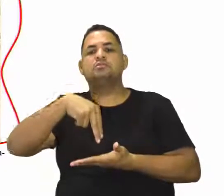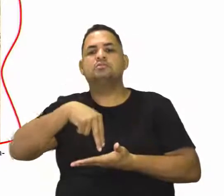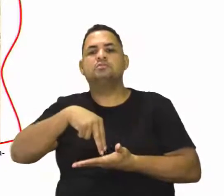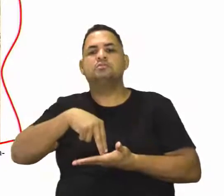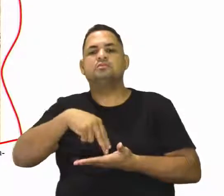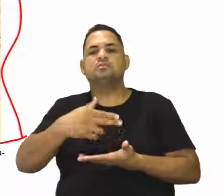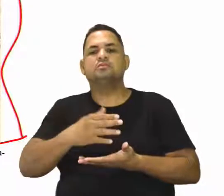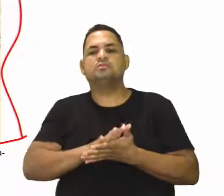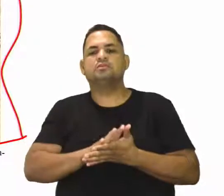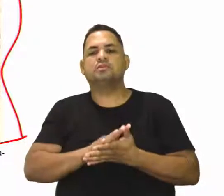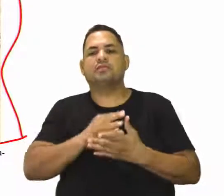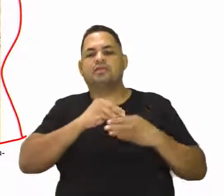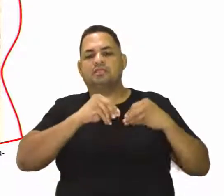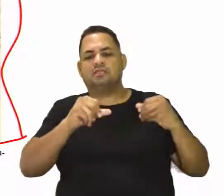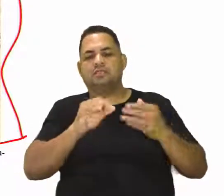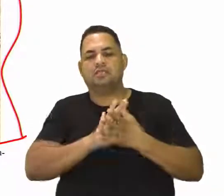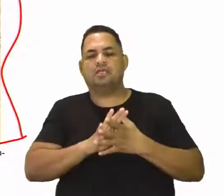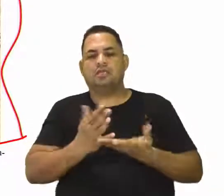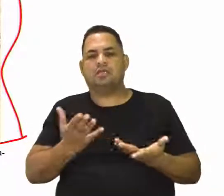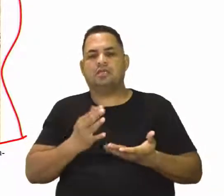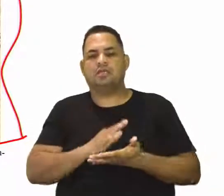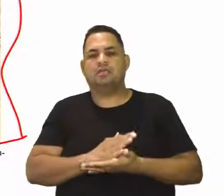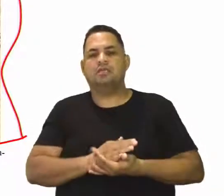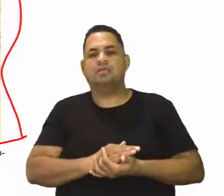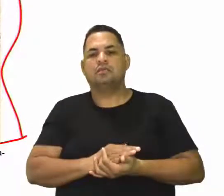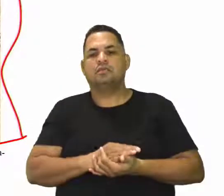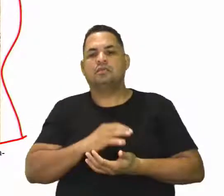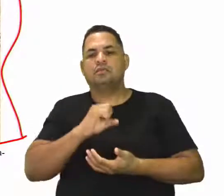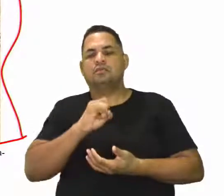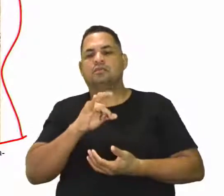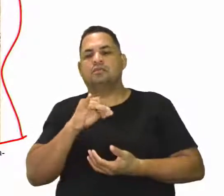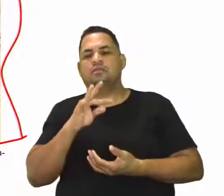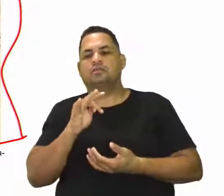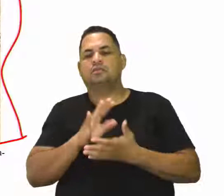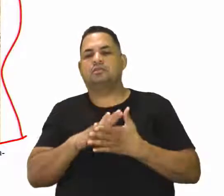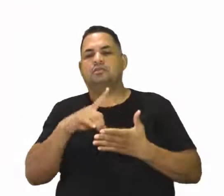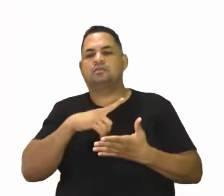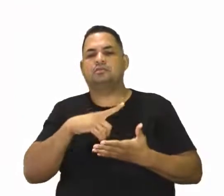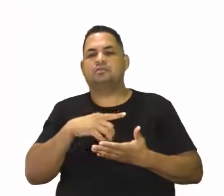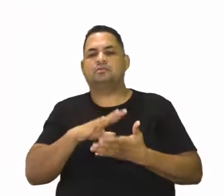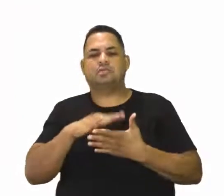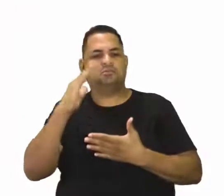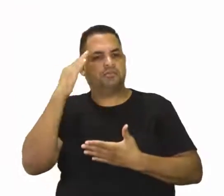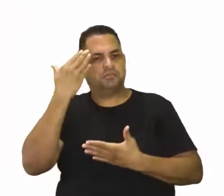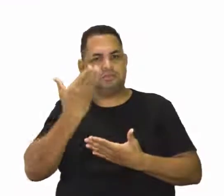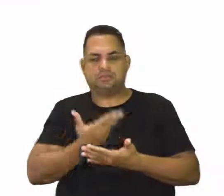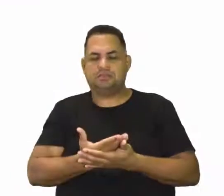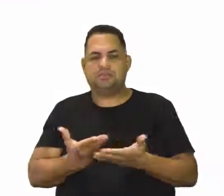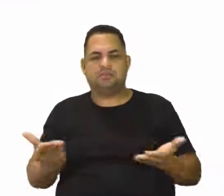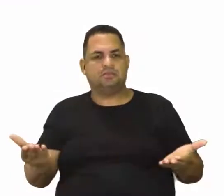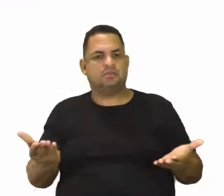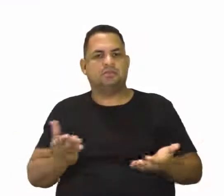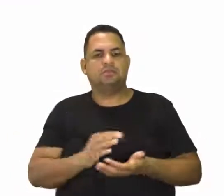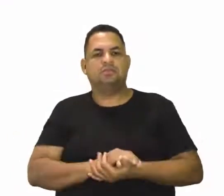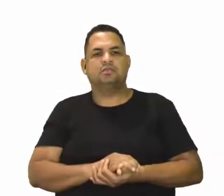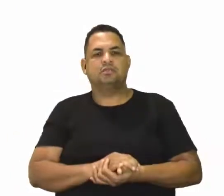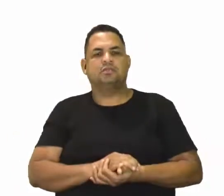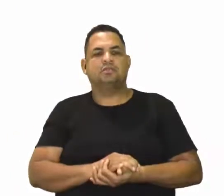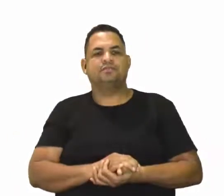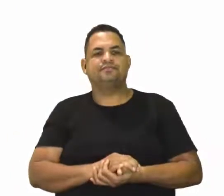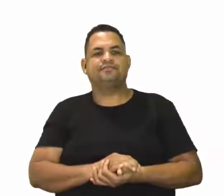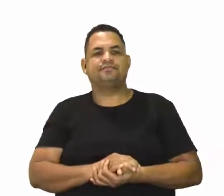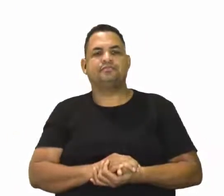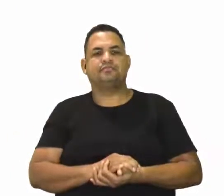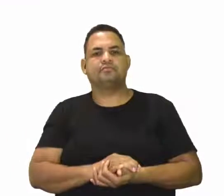que ele chama de terra santa e etc aí começa a ver a desconfiança bom